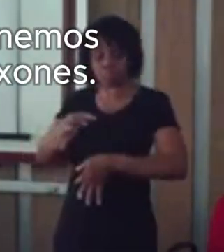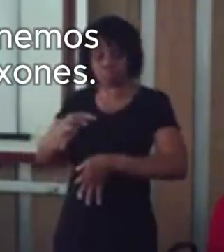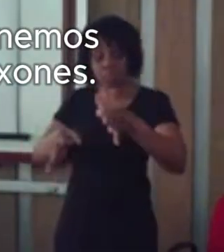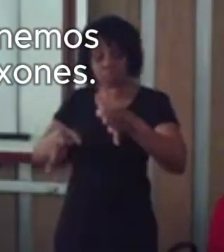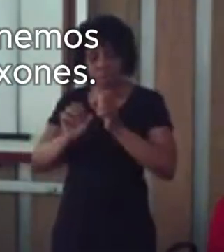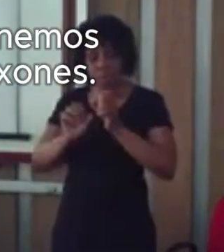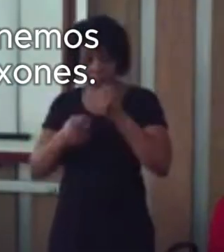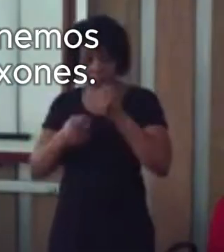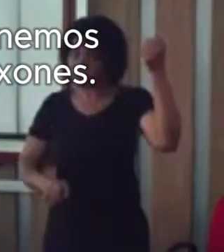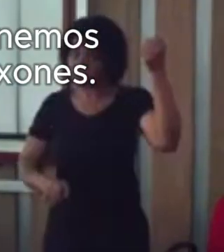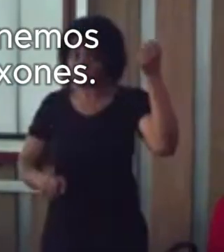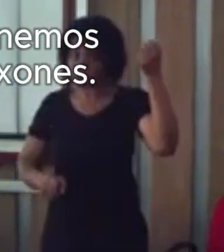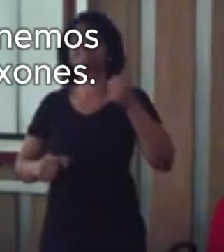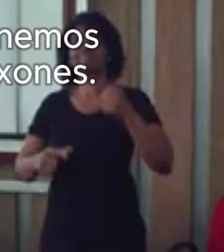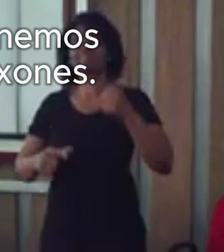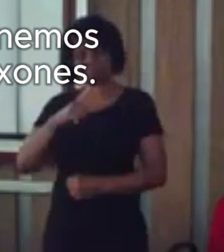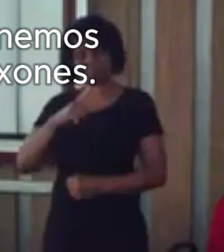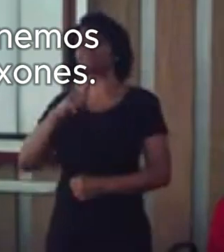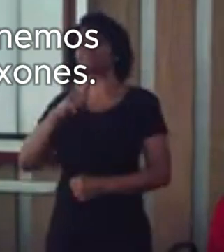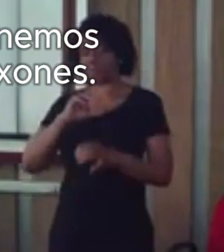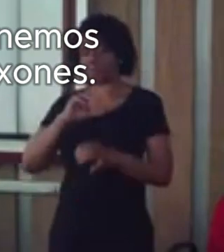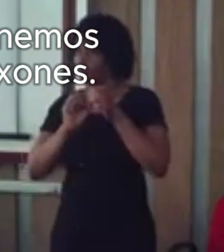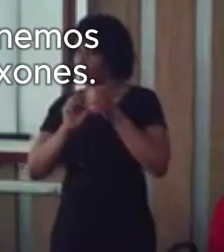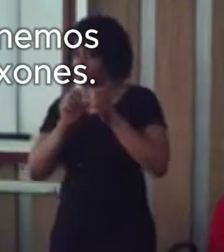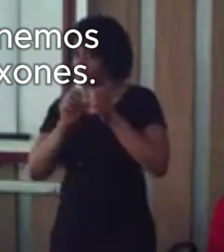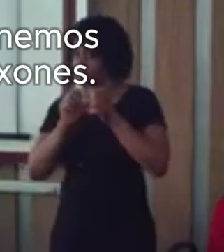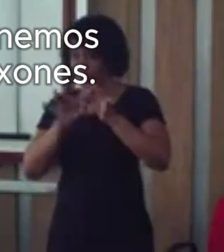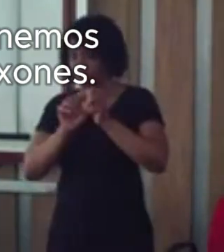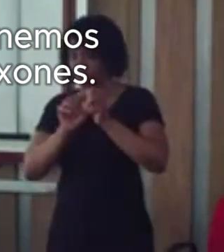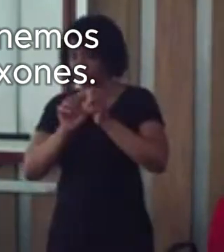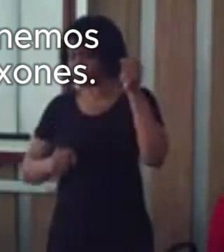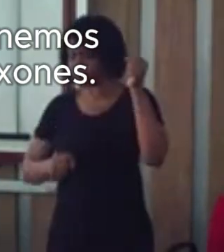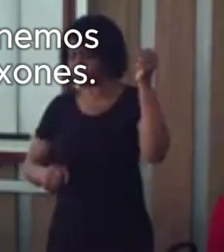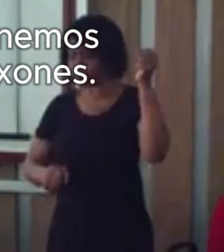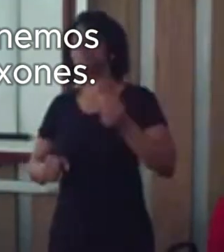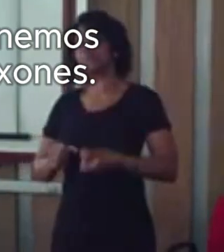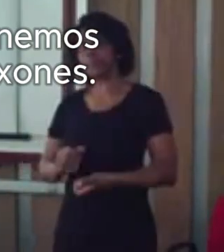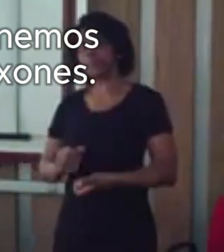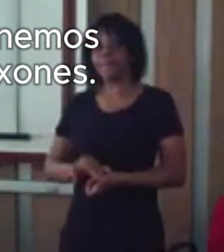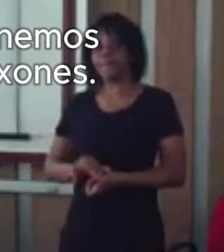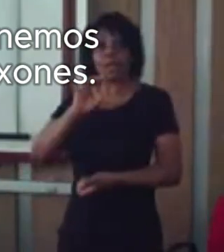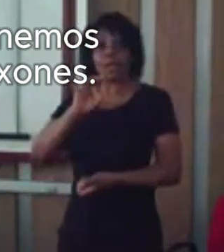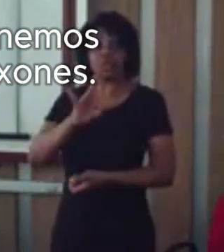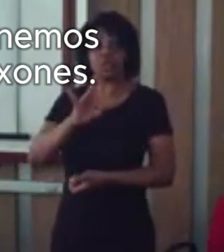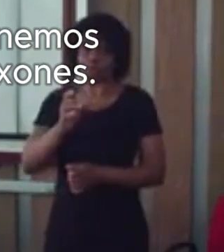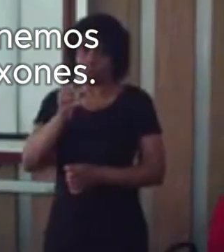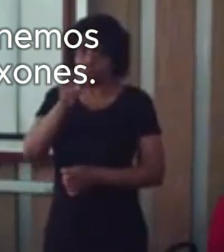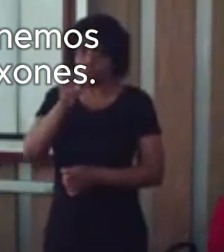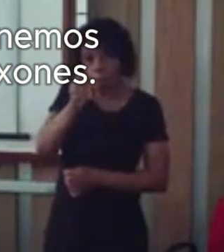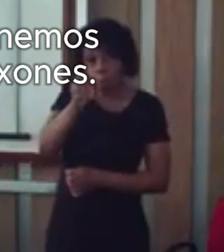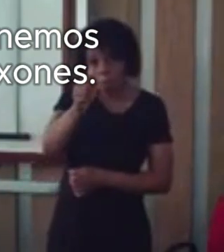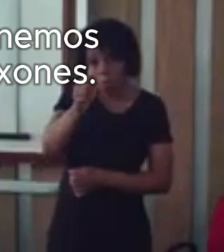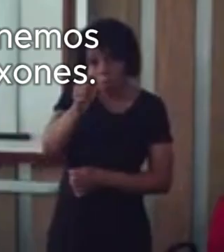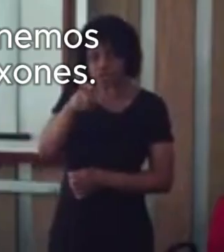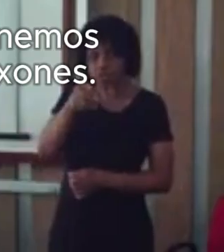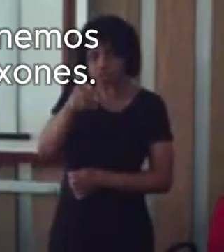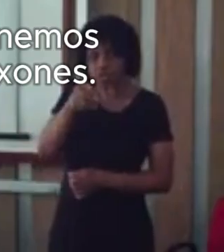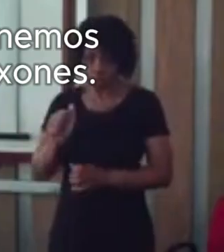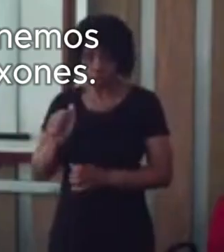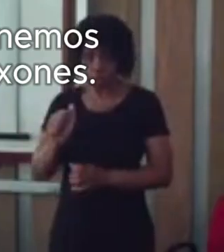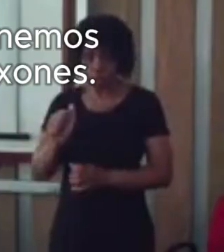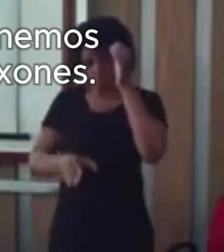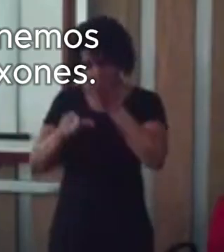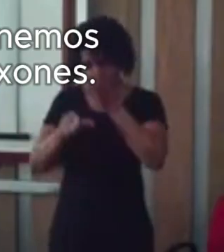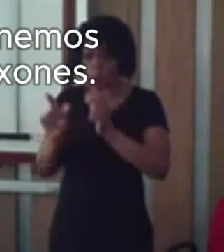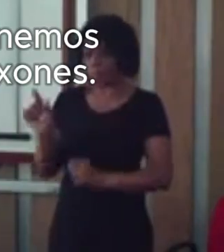comprimento. Tem célula de 1 metro de comprimento. Tá? Então, é só a parte do axônio. O corpo celular é pequenininho, micrômetros,